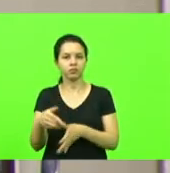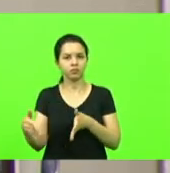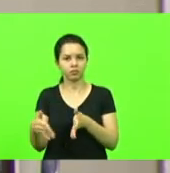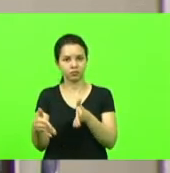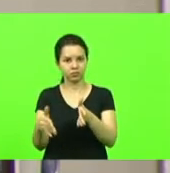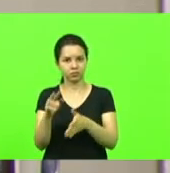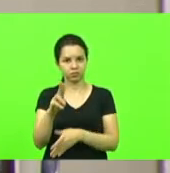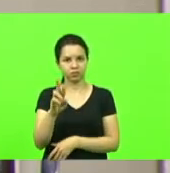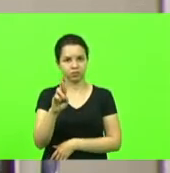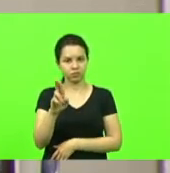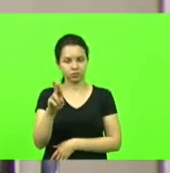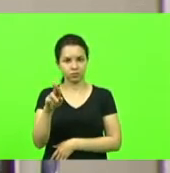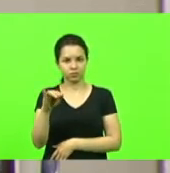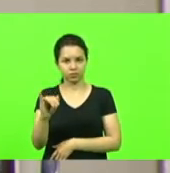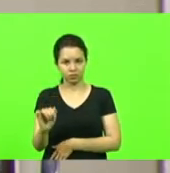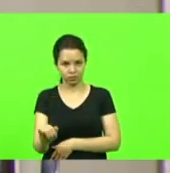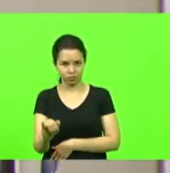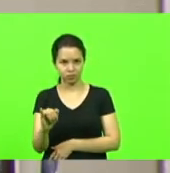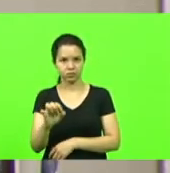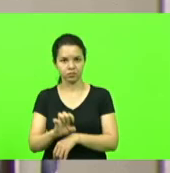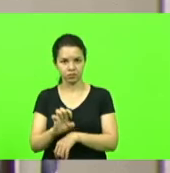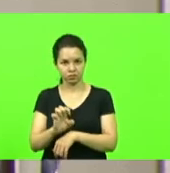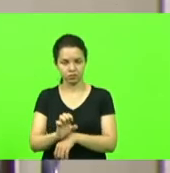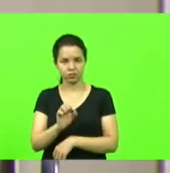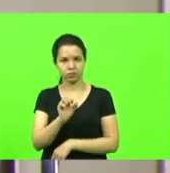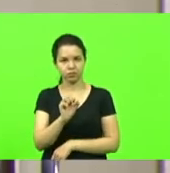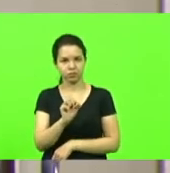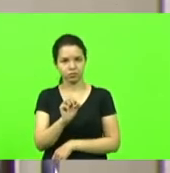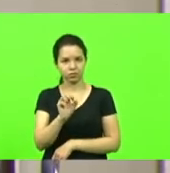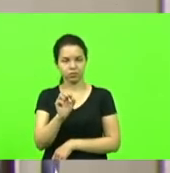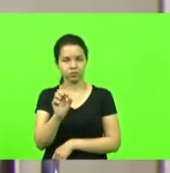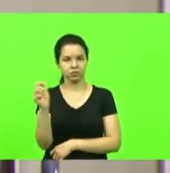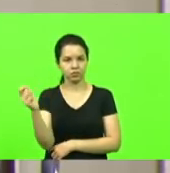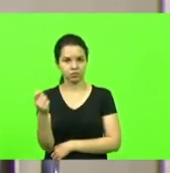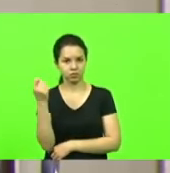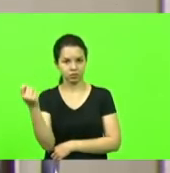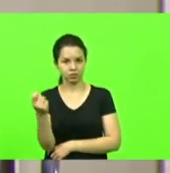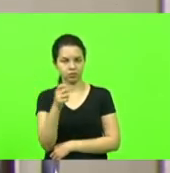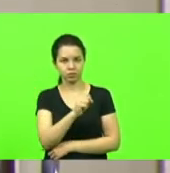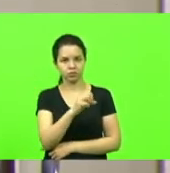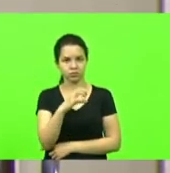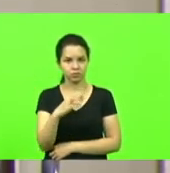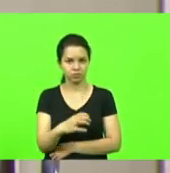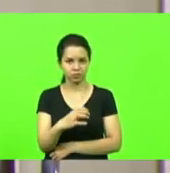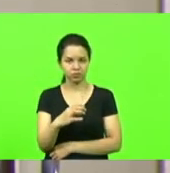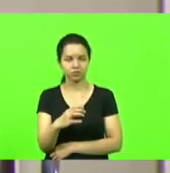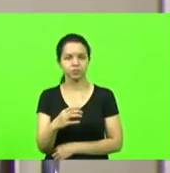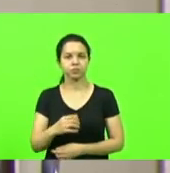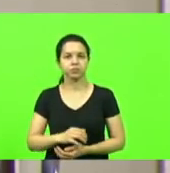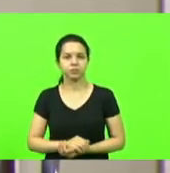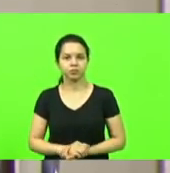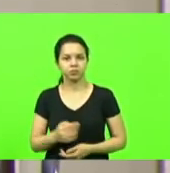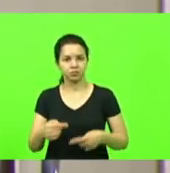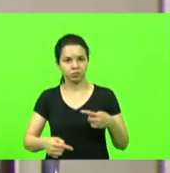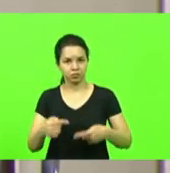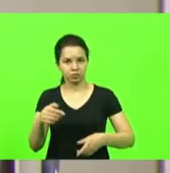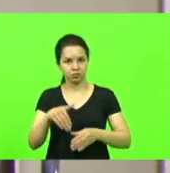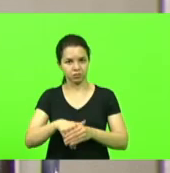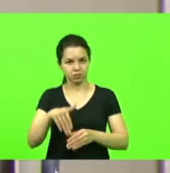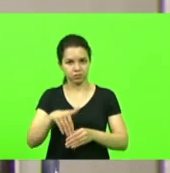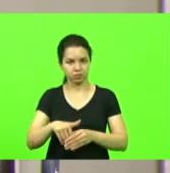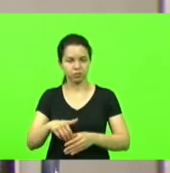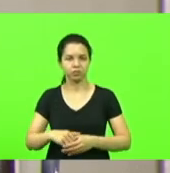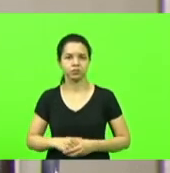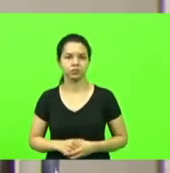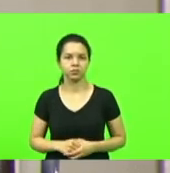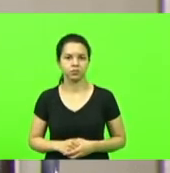estados do Rio Grande do Sul e Santa Catarina. Em discussão. Não havendo quem queira discutir, em votação. Deputados que aprovam, permaneçam como